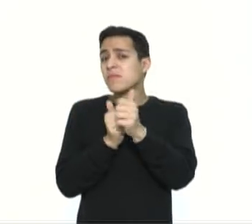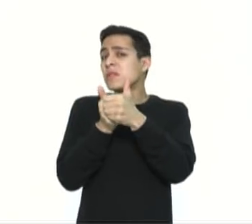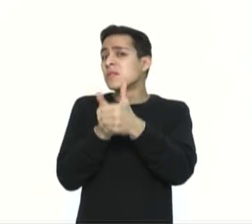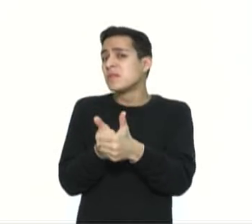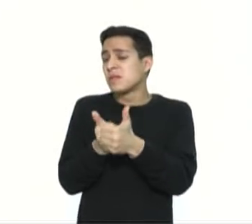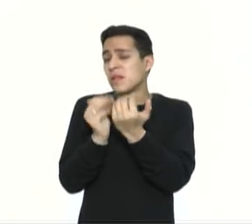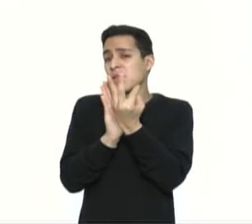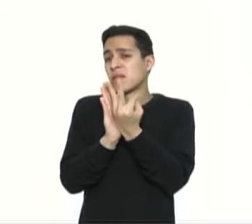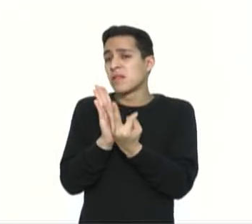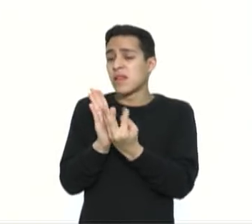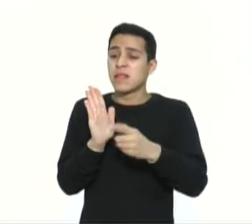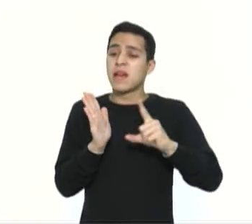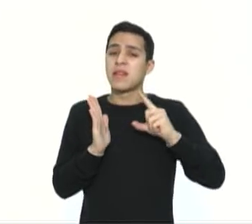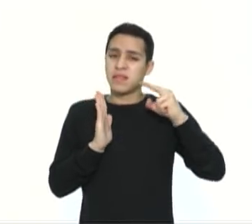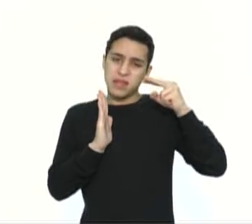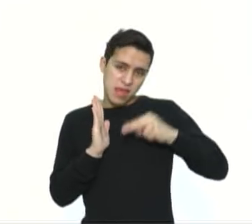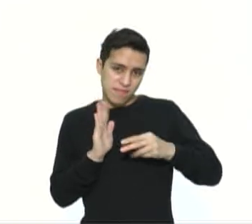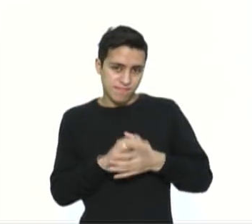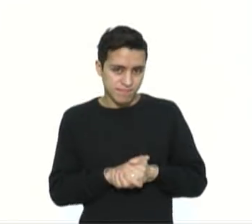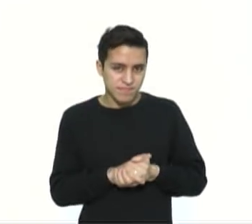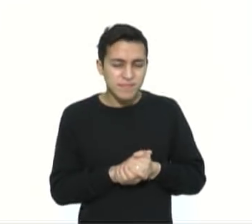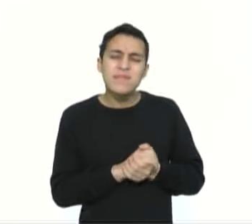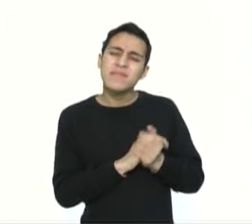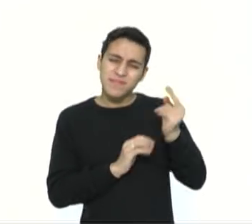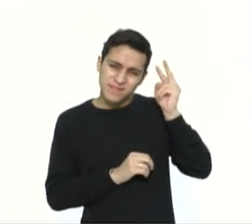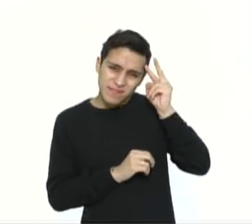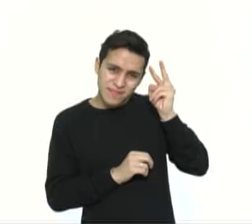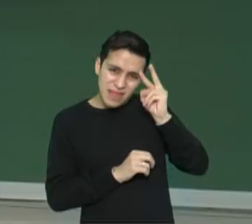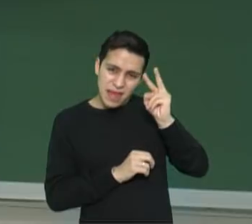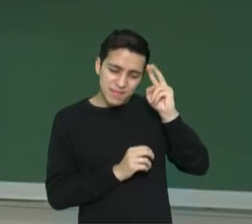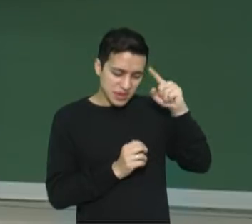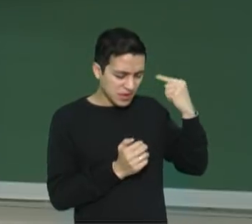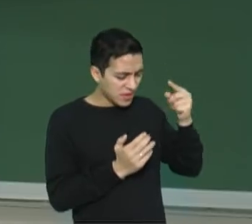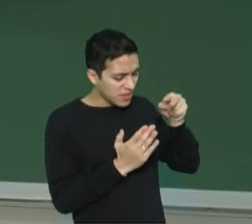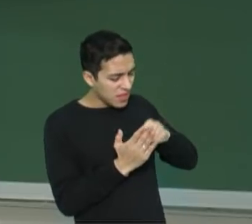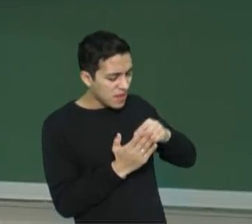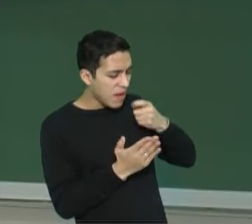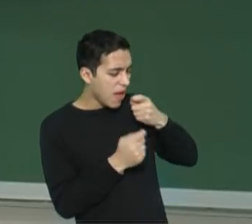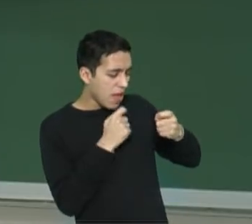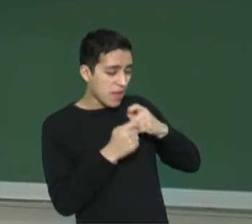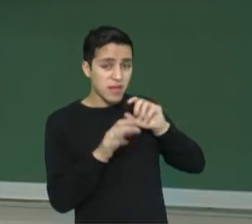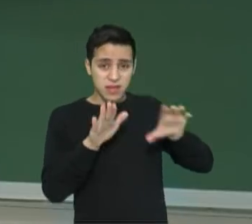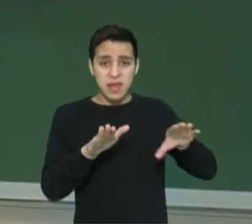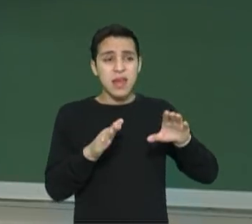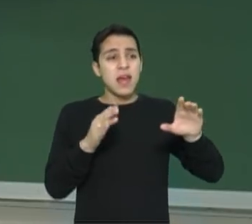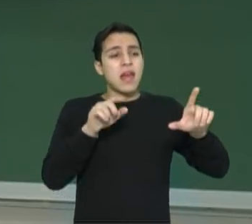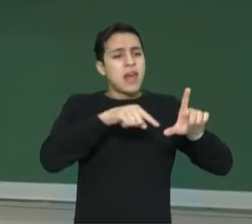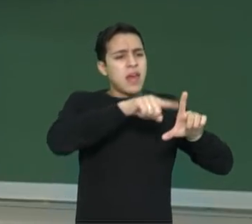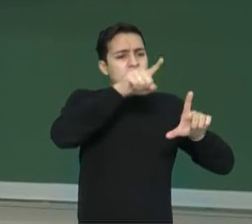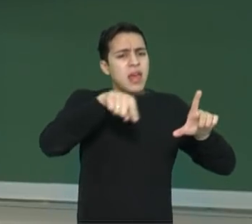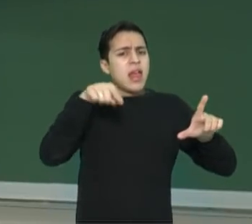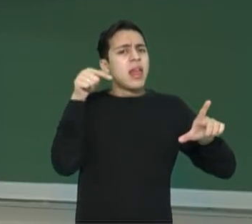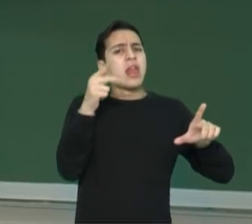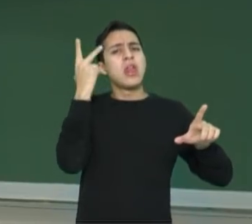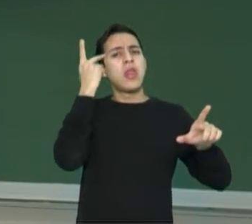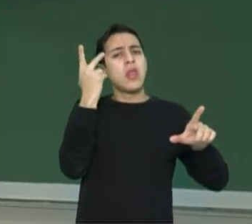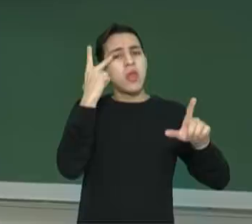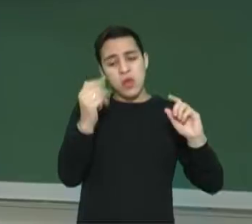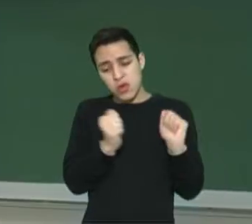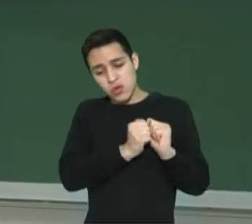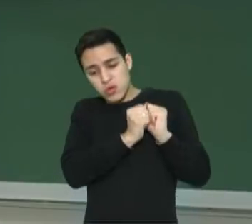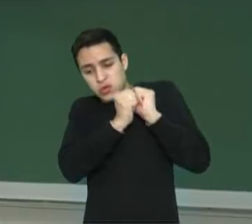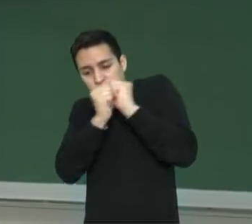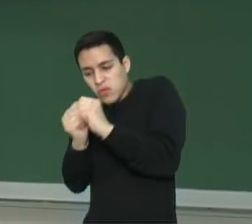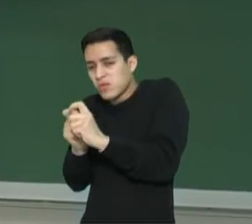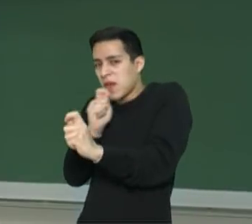lido anteriormente. Nós lemos a reportagem da Nova Escola. E a professora está dizendo que um infográfico normalmente